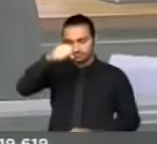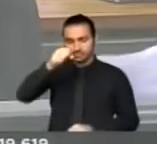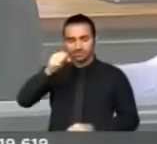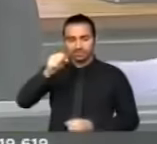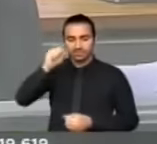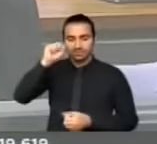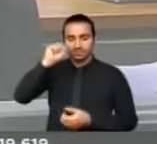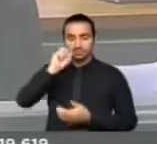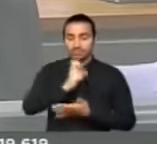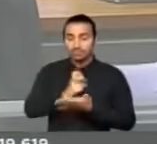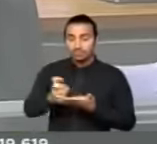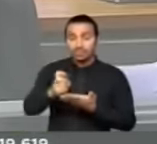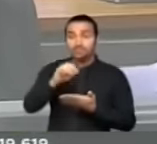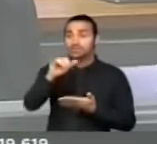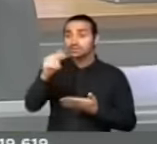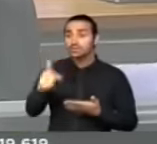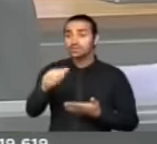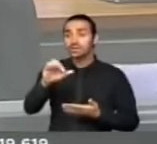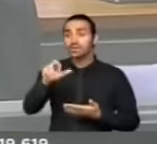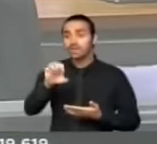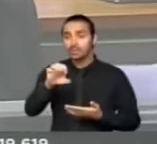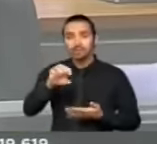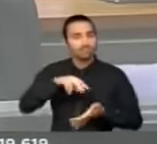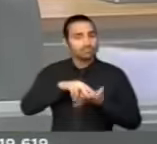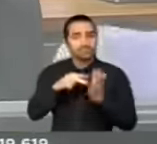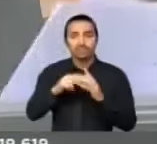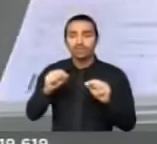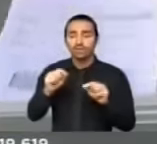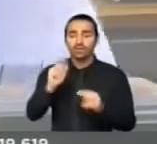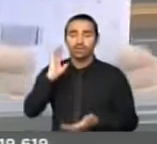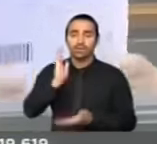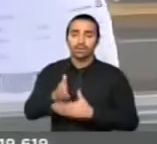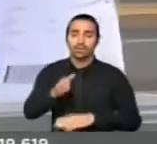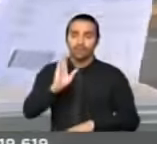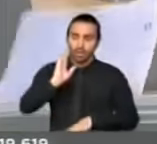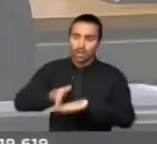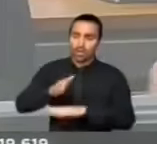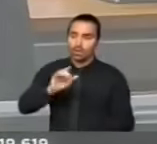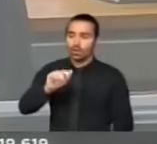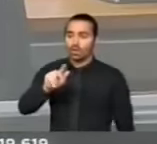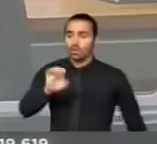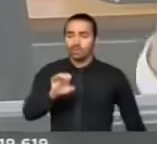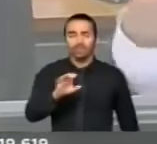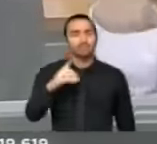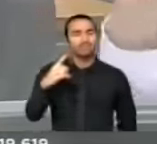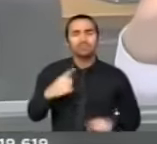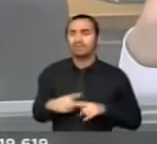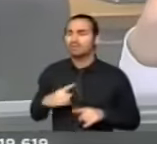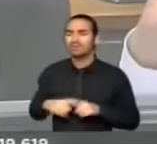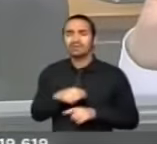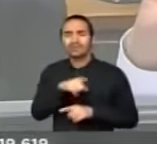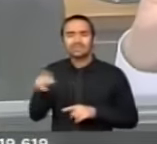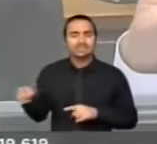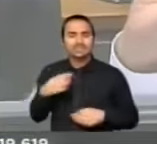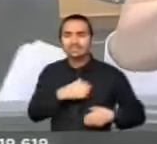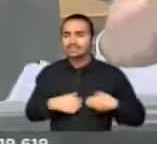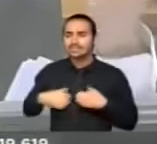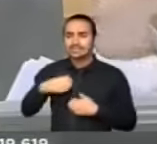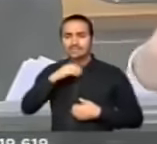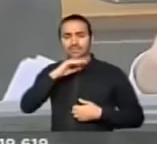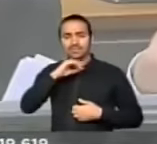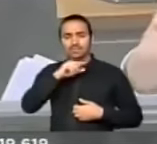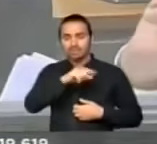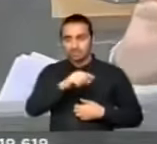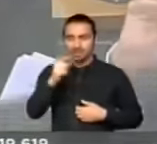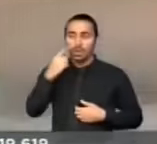sem crime de responsabilidade é golpe, certo? Por que essa questão incomoda tanto? Eu li o relatório do